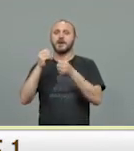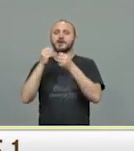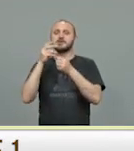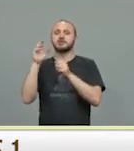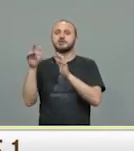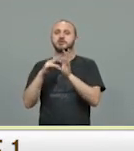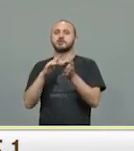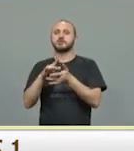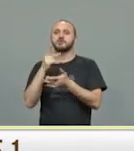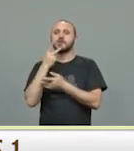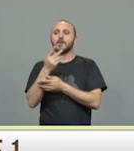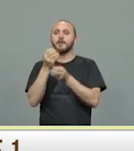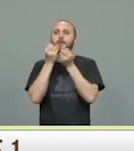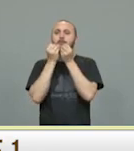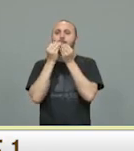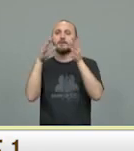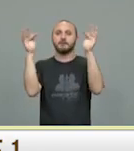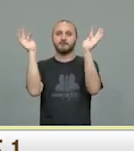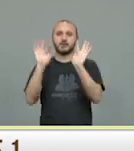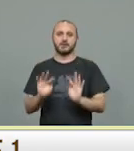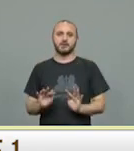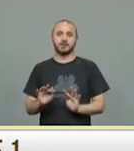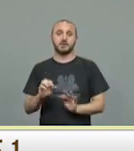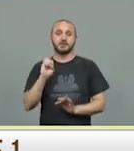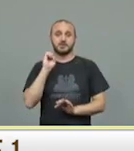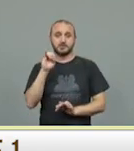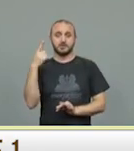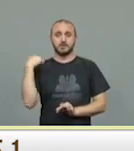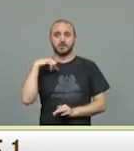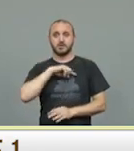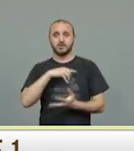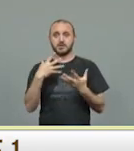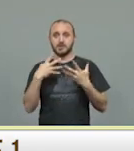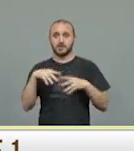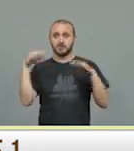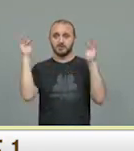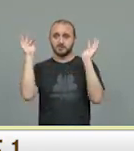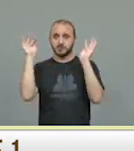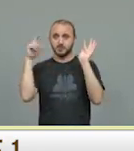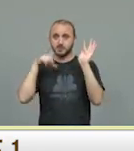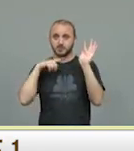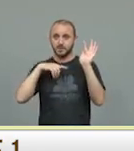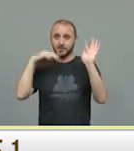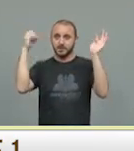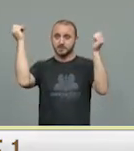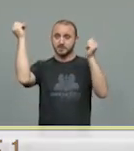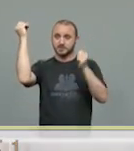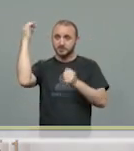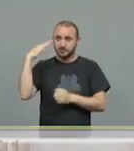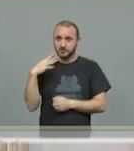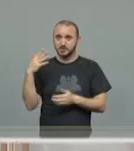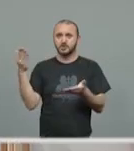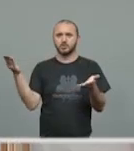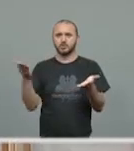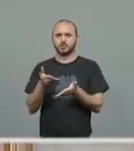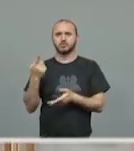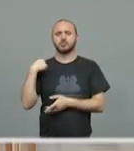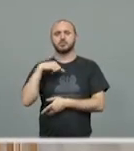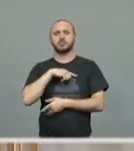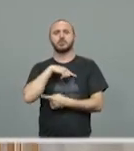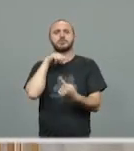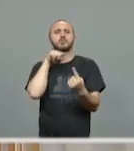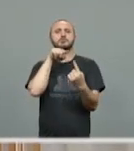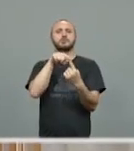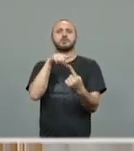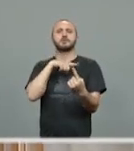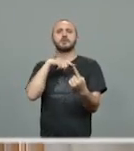bem-aventuranças. Se queremos a santidade e nessa questão propositiva, temos que ter